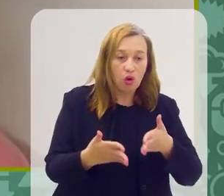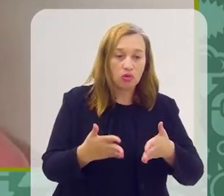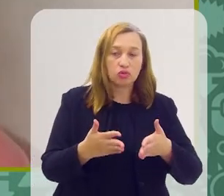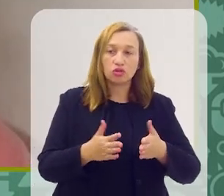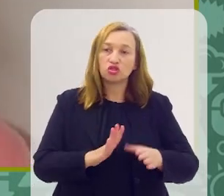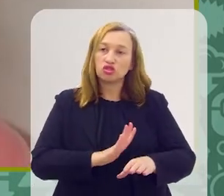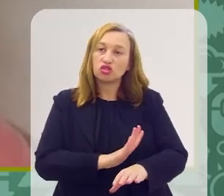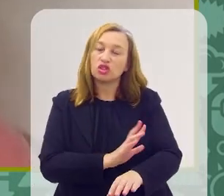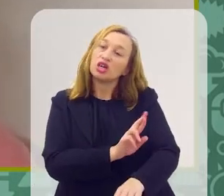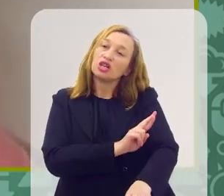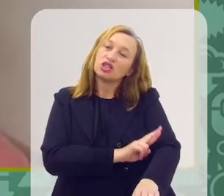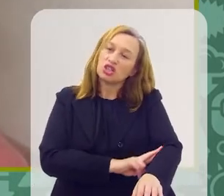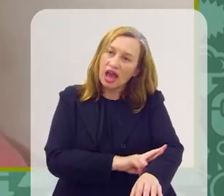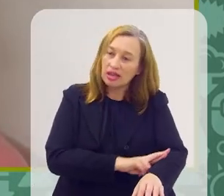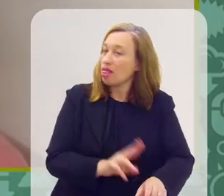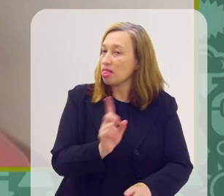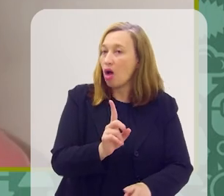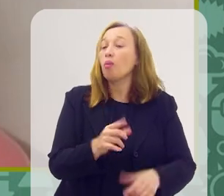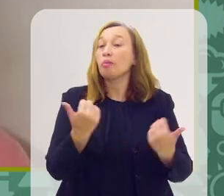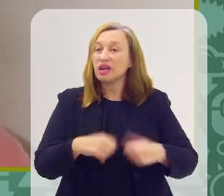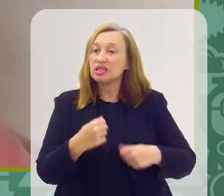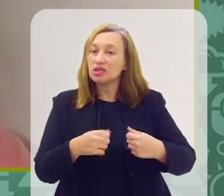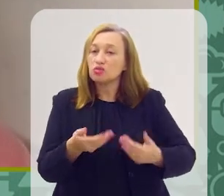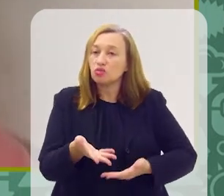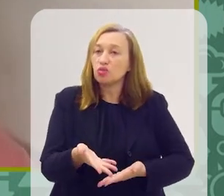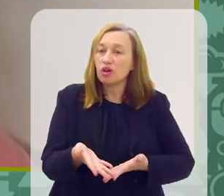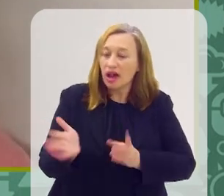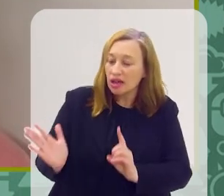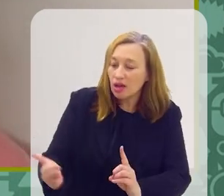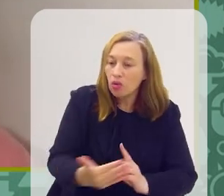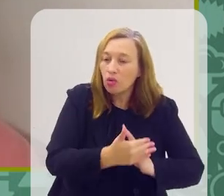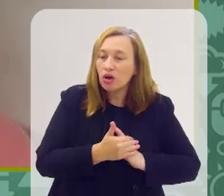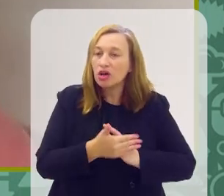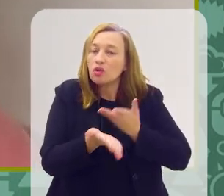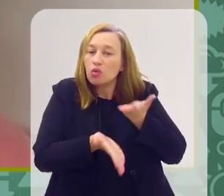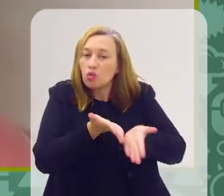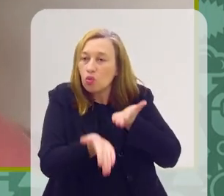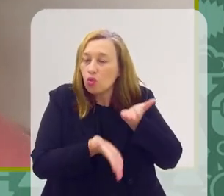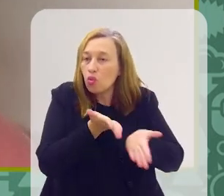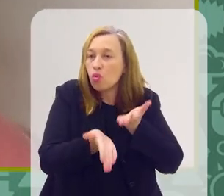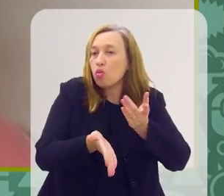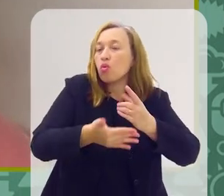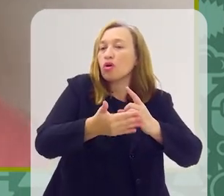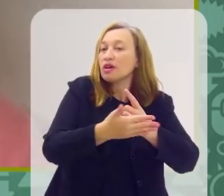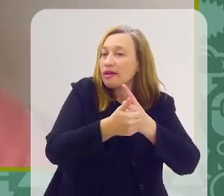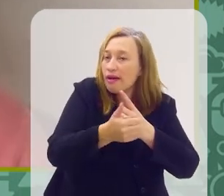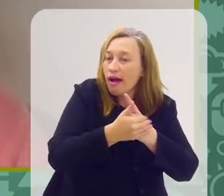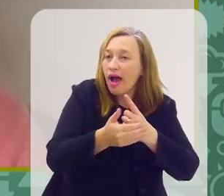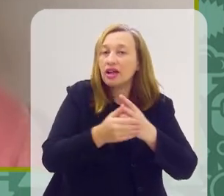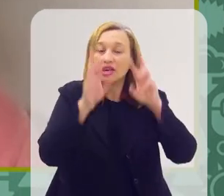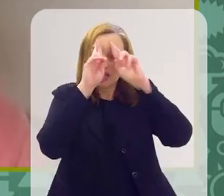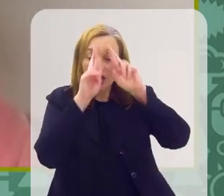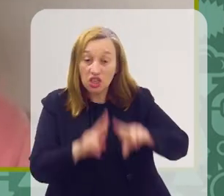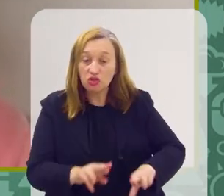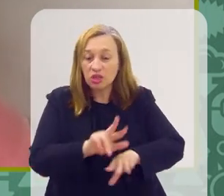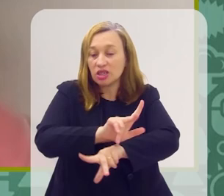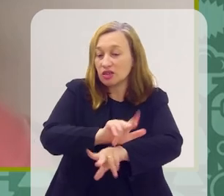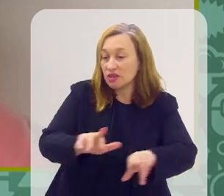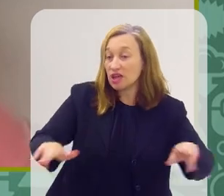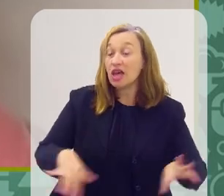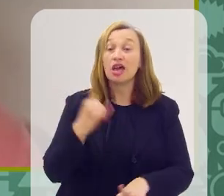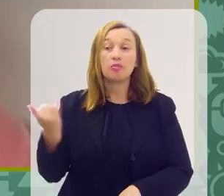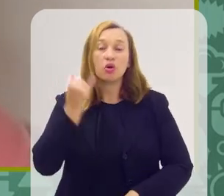o racismo. Ela precisa ser um lugar de acolhimento, precisa ser esse lugar que dá afeto, que dá carinho, que respeita